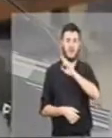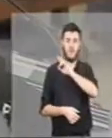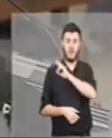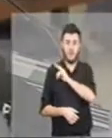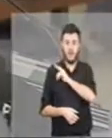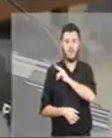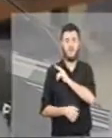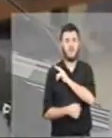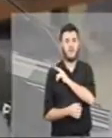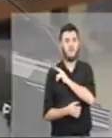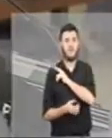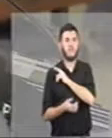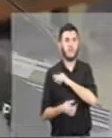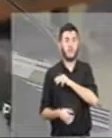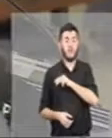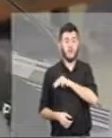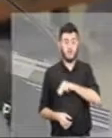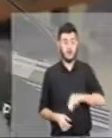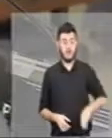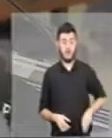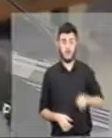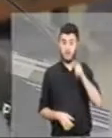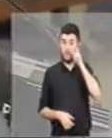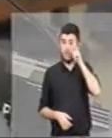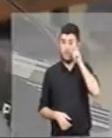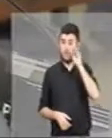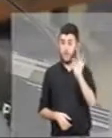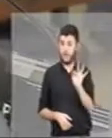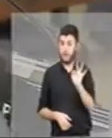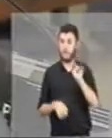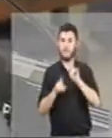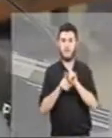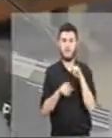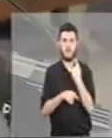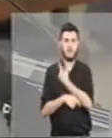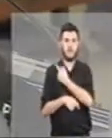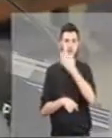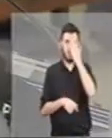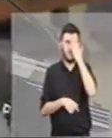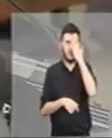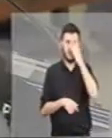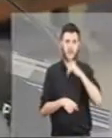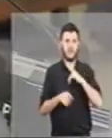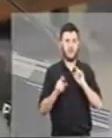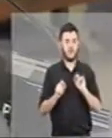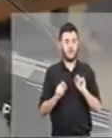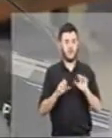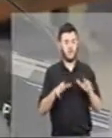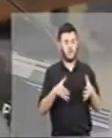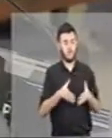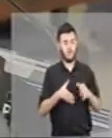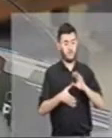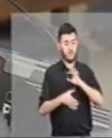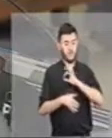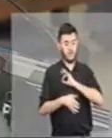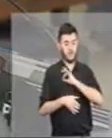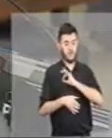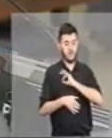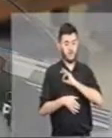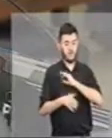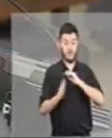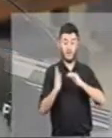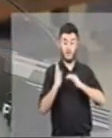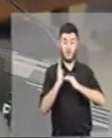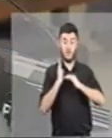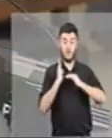há indícios de que a atuação da Polícia Legislativa do Senado tenha